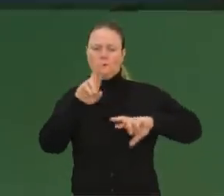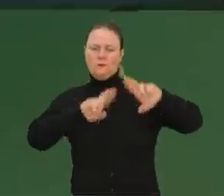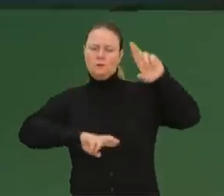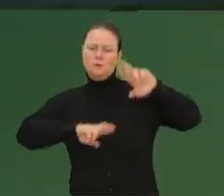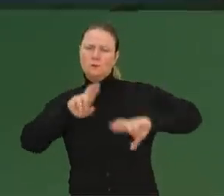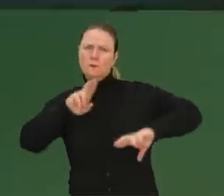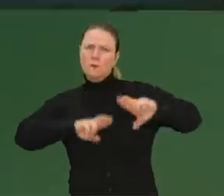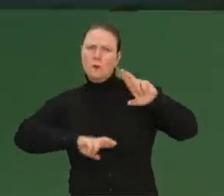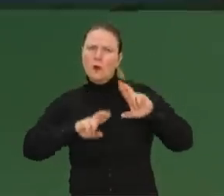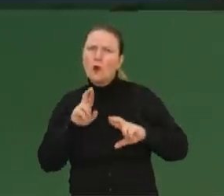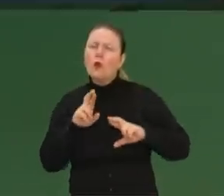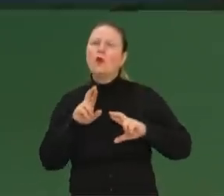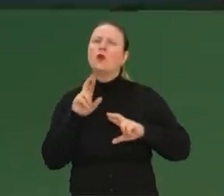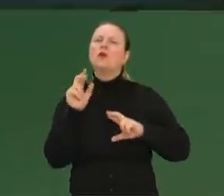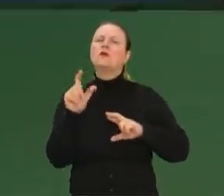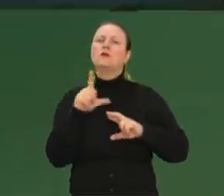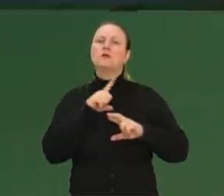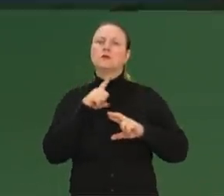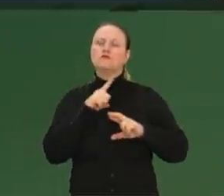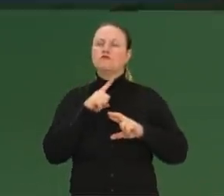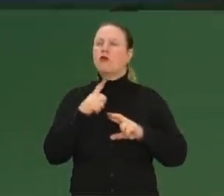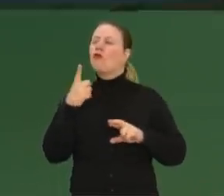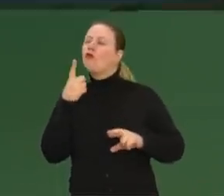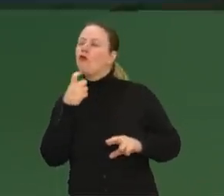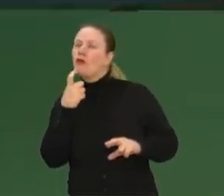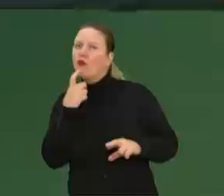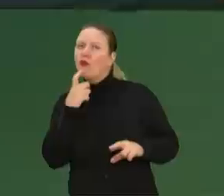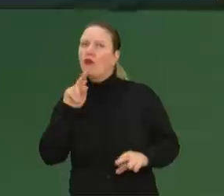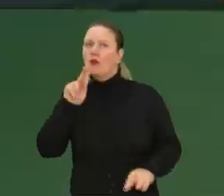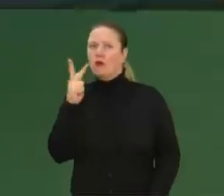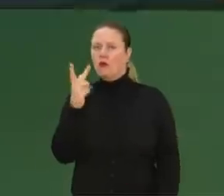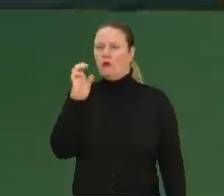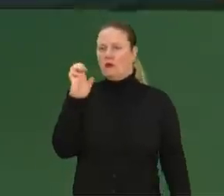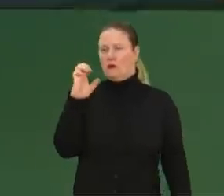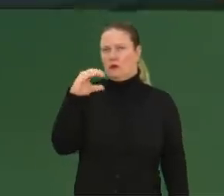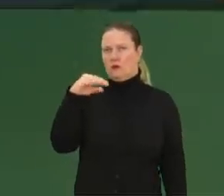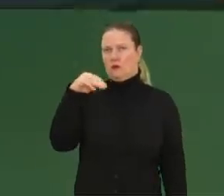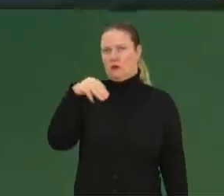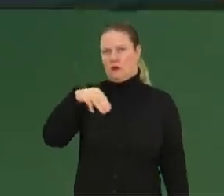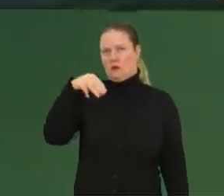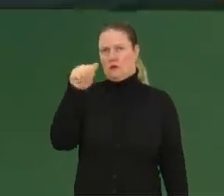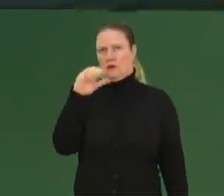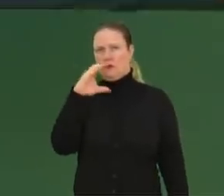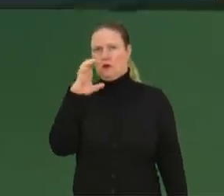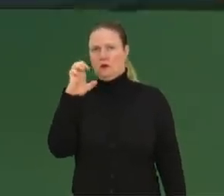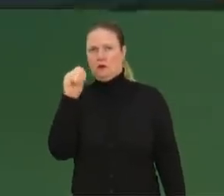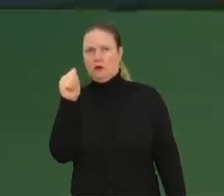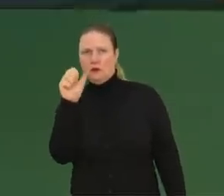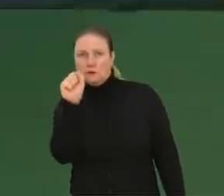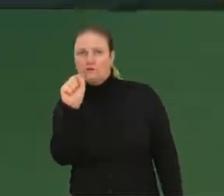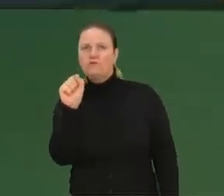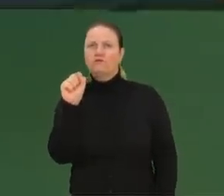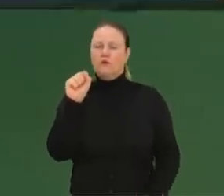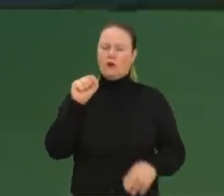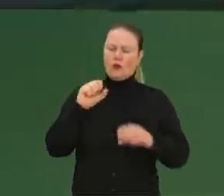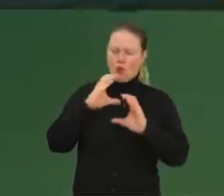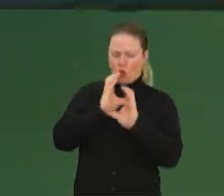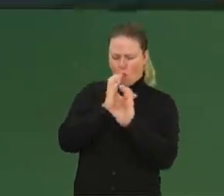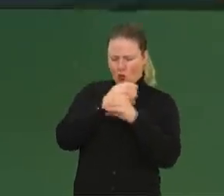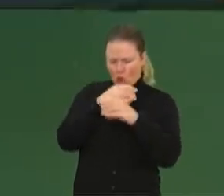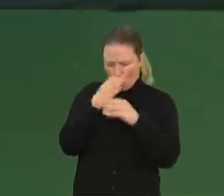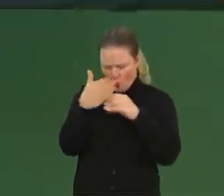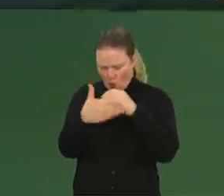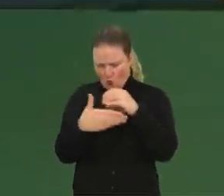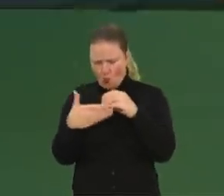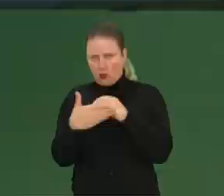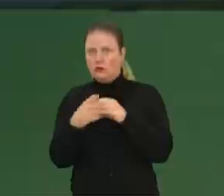analisa esses glóbulos vermelhos aí, as hemácias, olha só que legal. Essa análise não vai ver só a